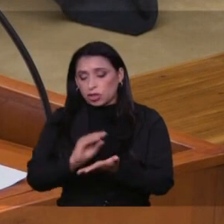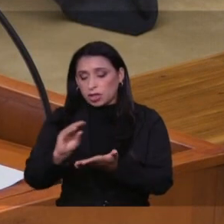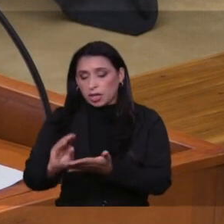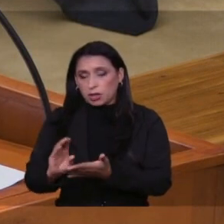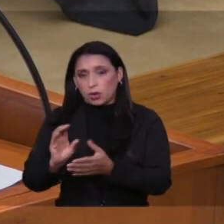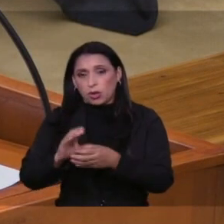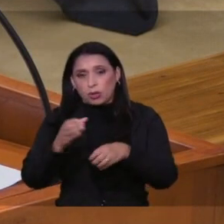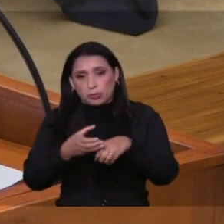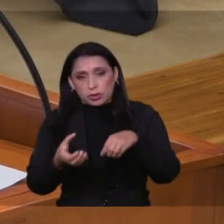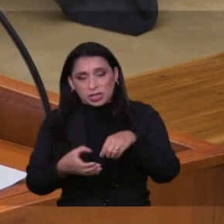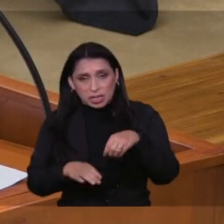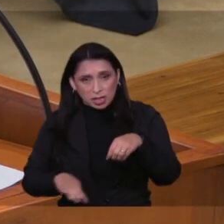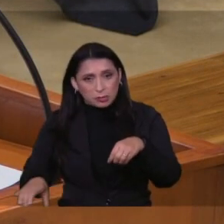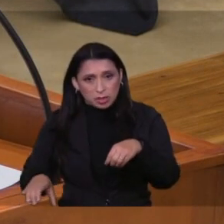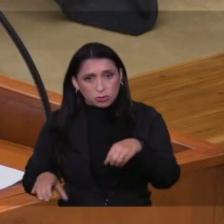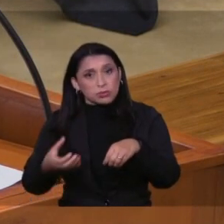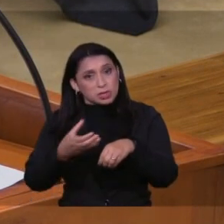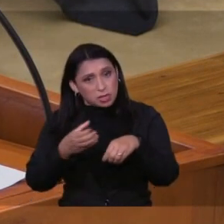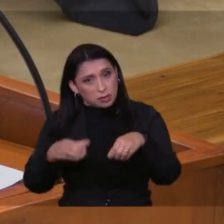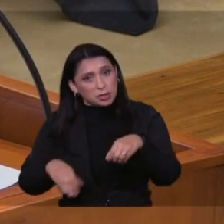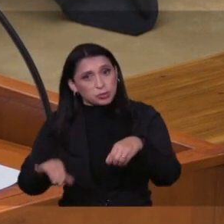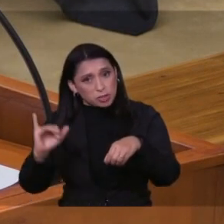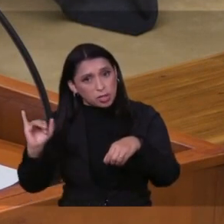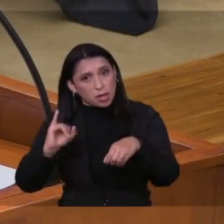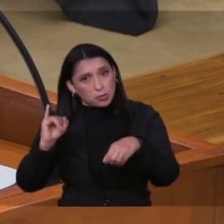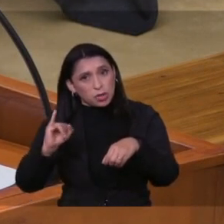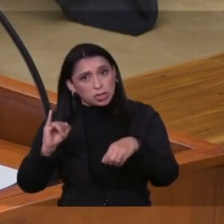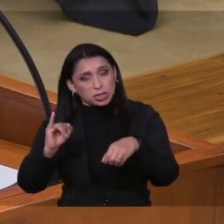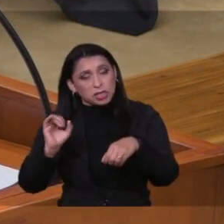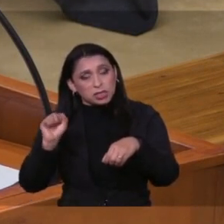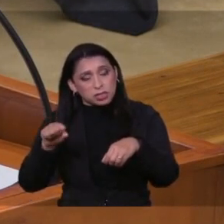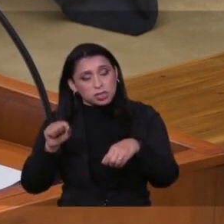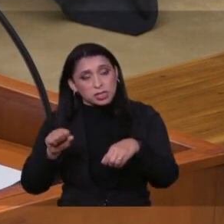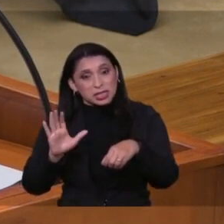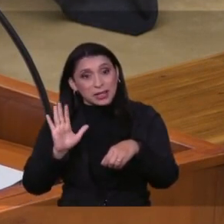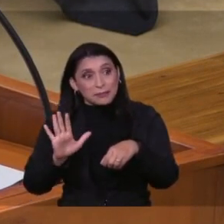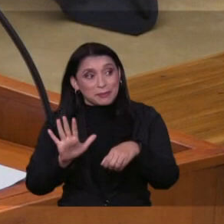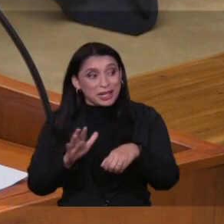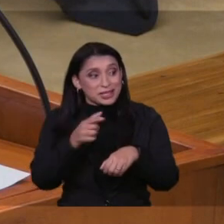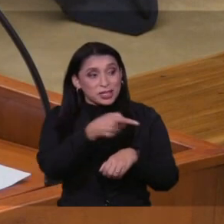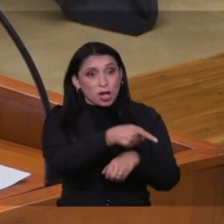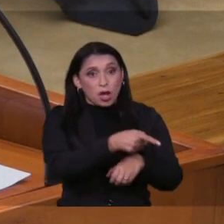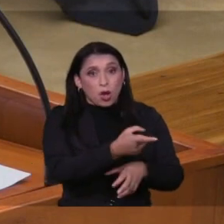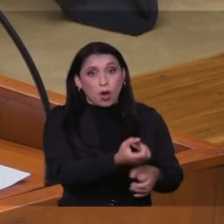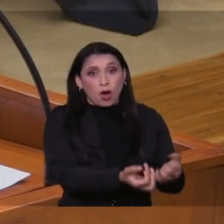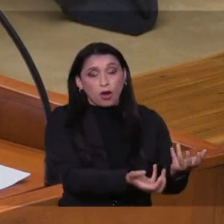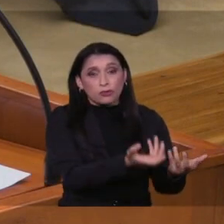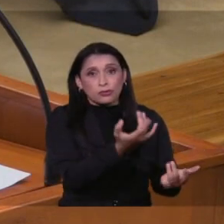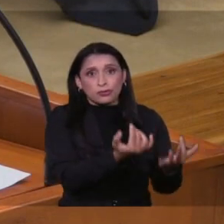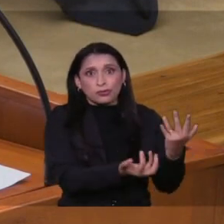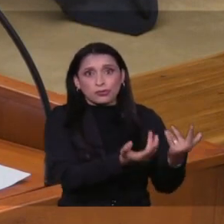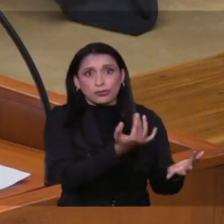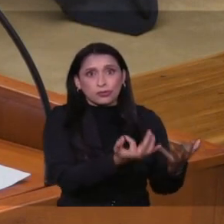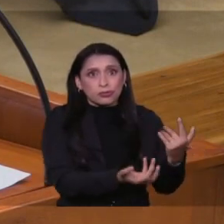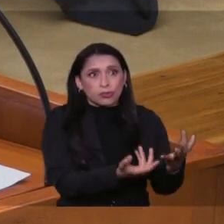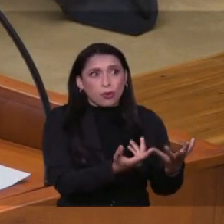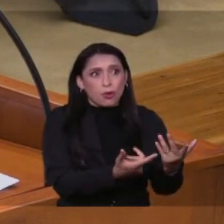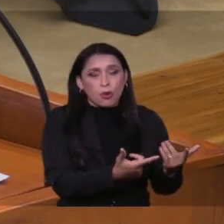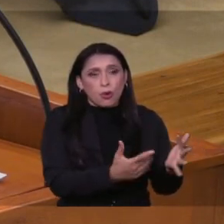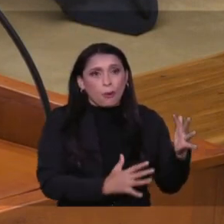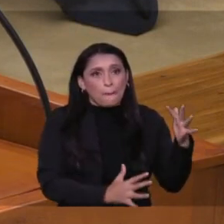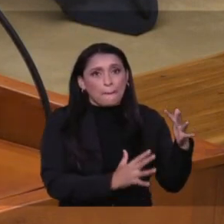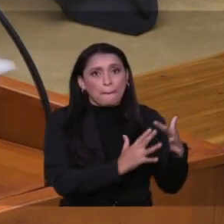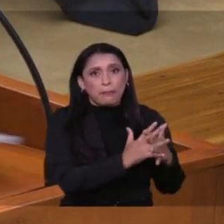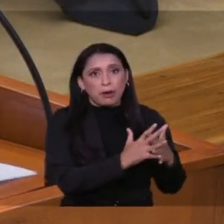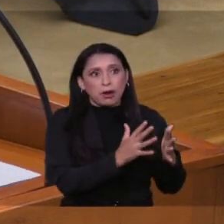saneamento básico não seja uma prioridade. Na imagem, país, advogado de mas pé na que tribuna. Se observava era o advogado um fala foco gesticulando e olhando para os ministros. Na pauta, julgamento conjunto,